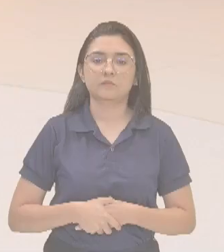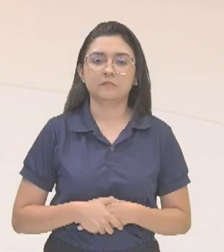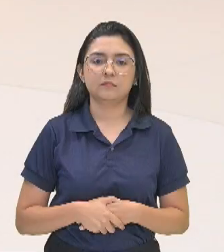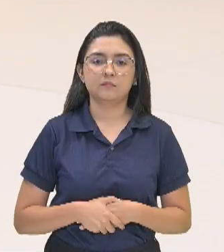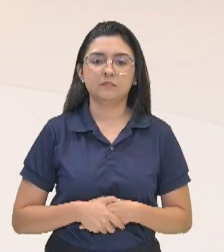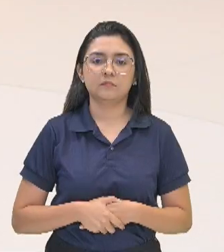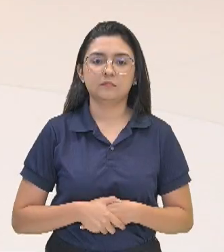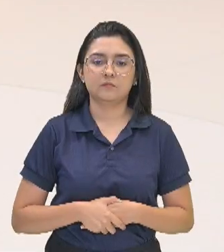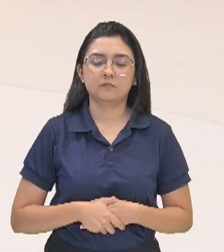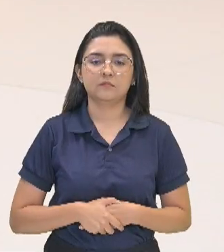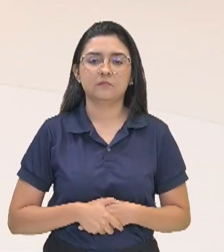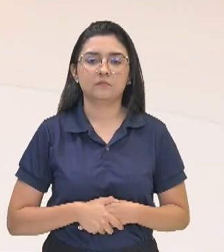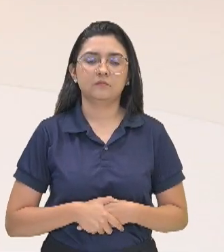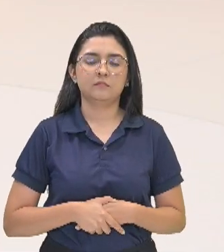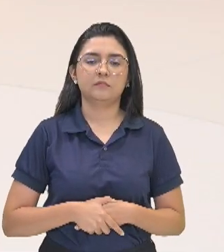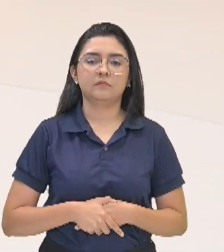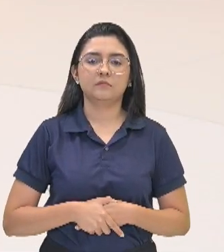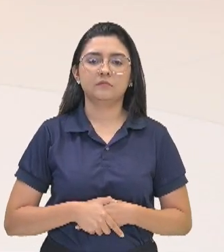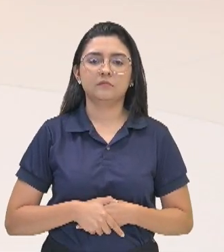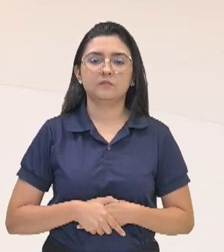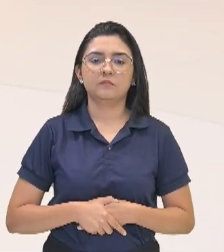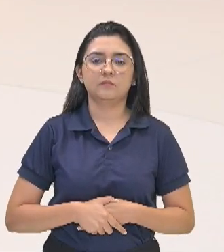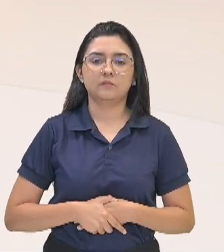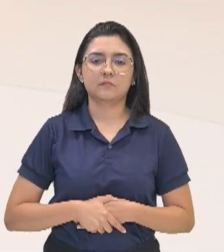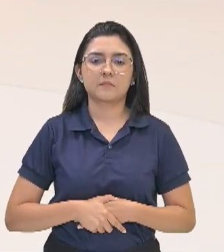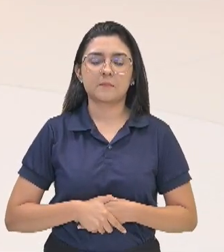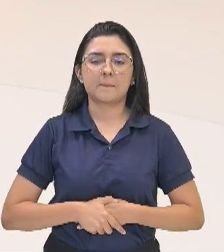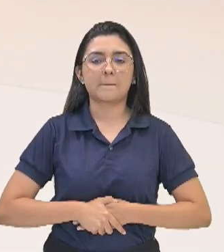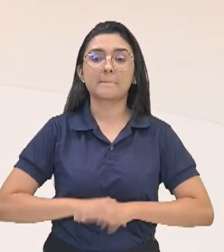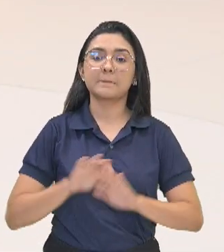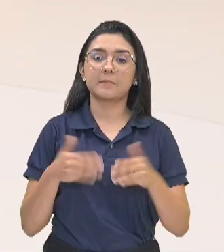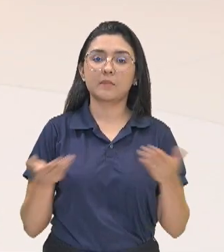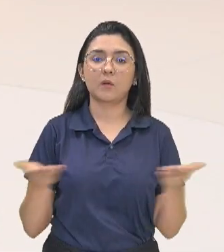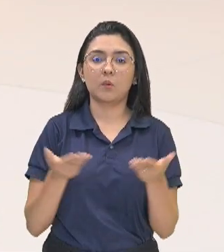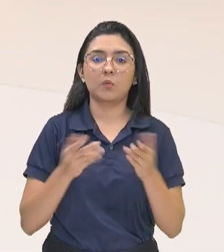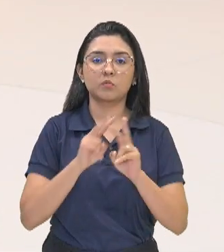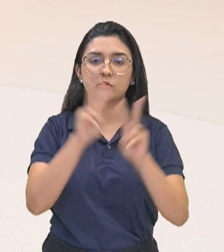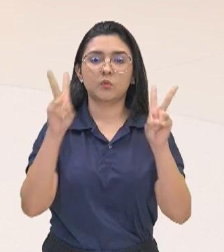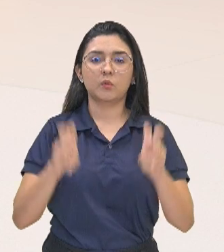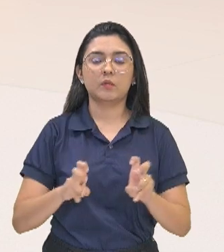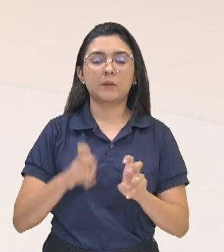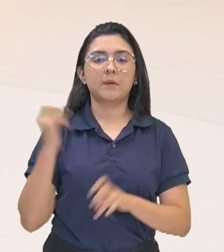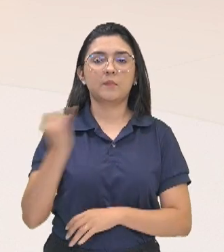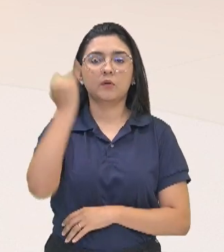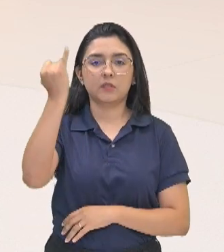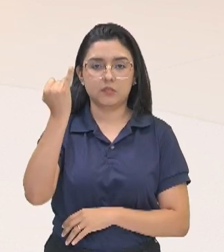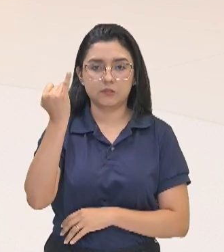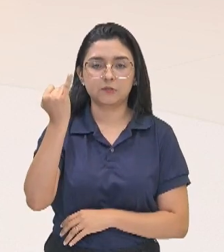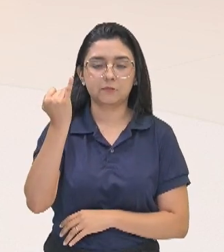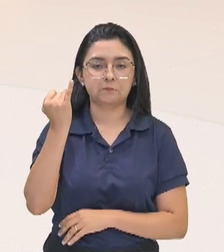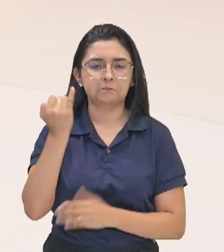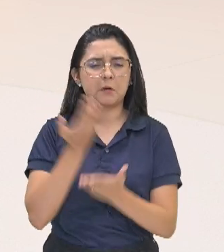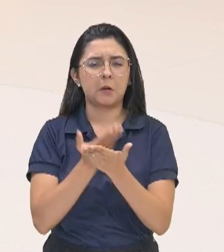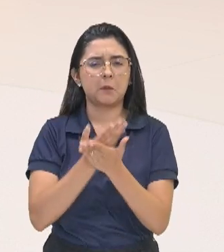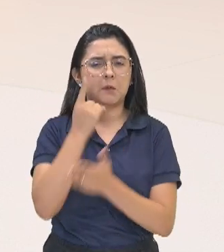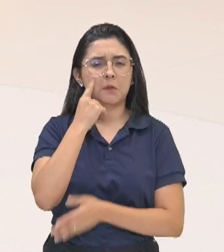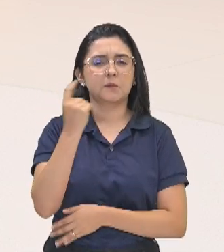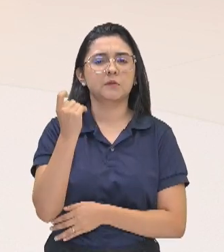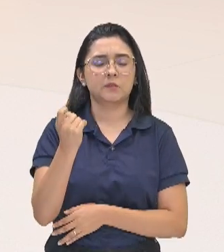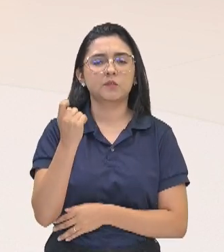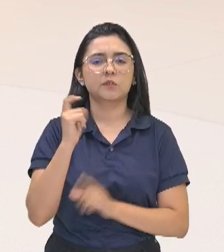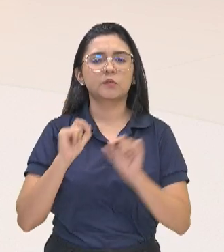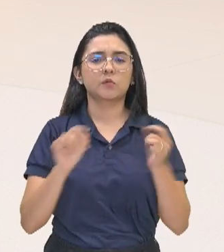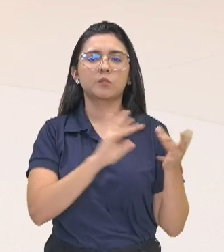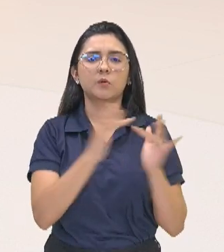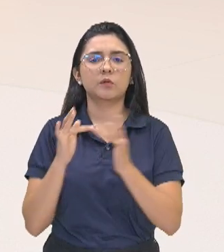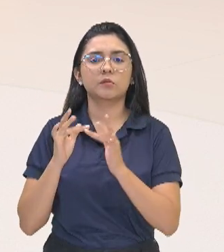Muito bem, então nós vamos falar de um assunto hoje muito importante, de uma aula interessante. Está dentro do contexto,